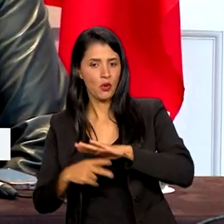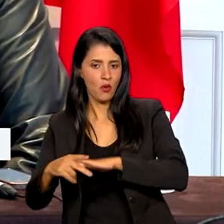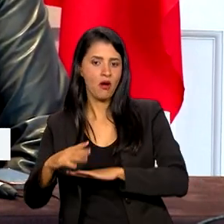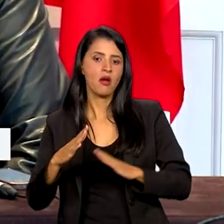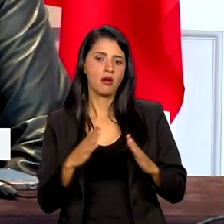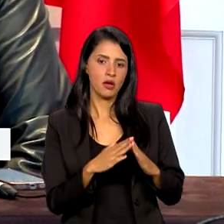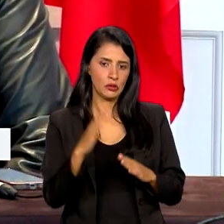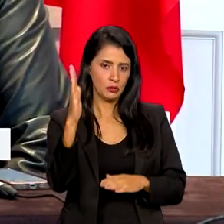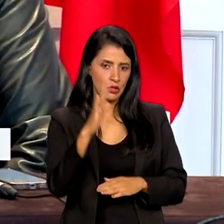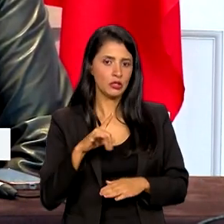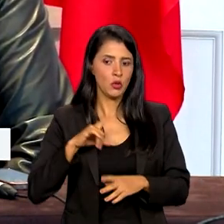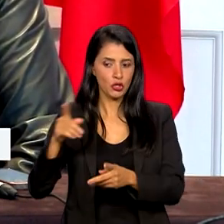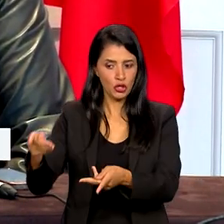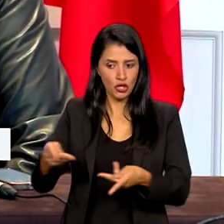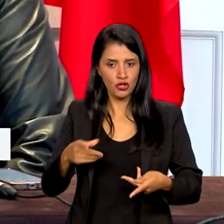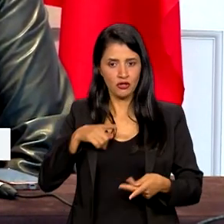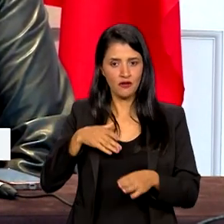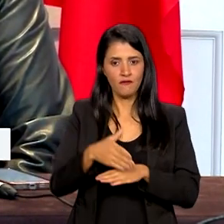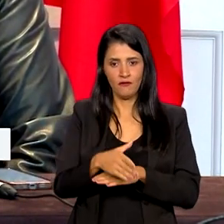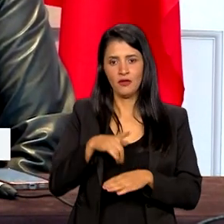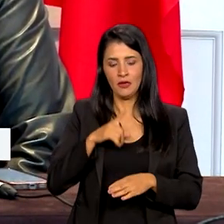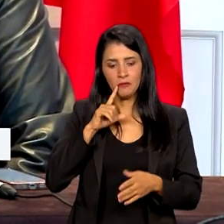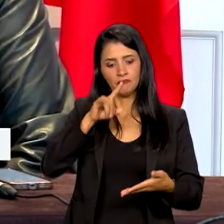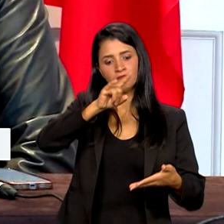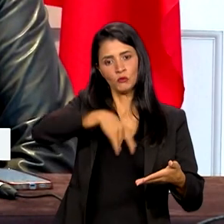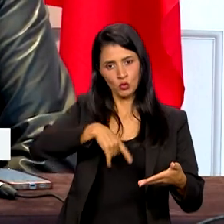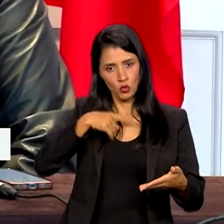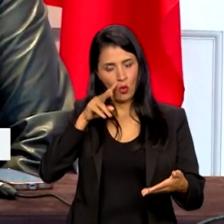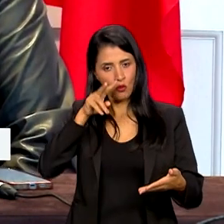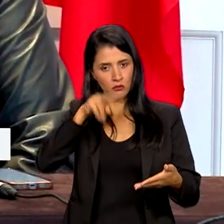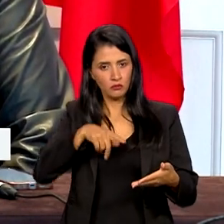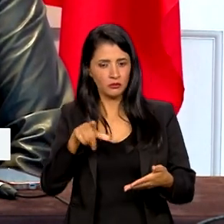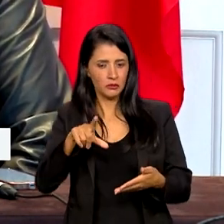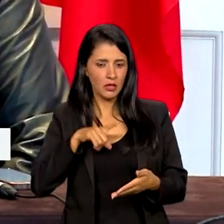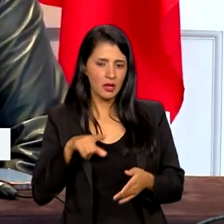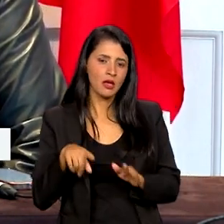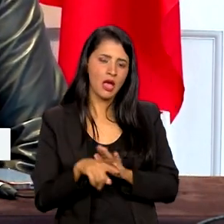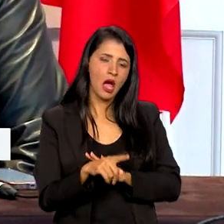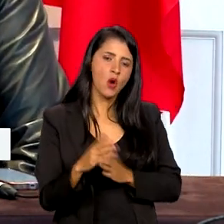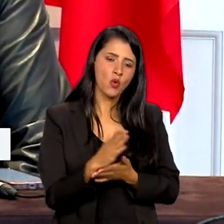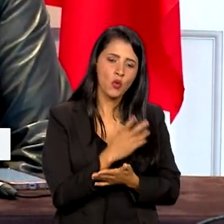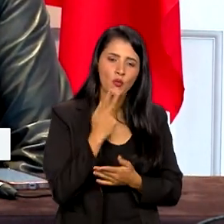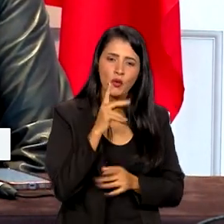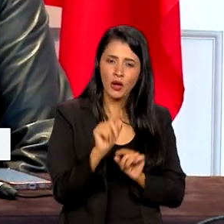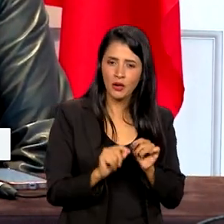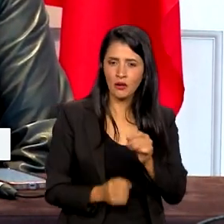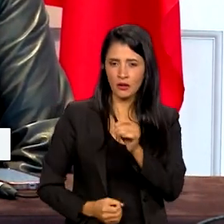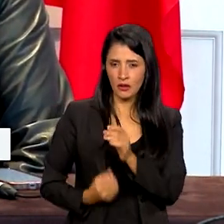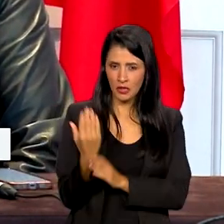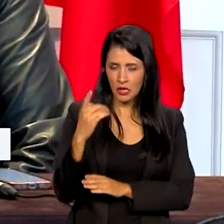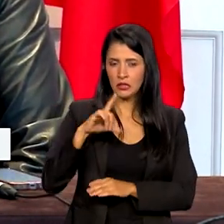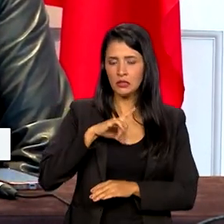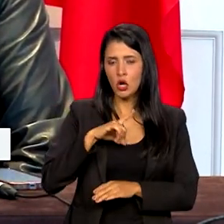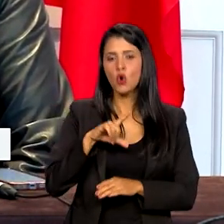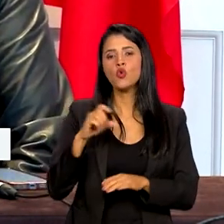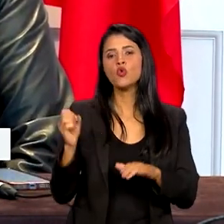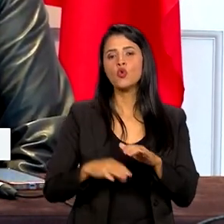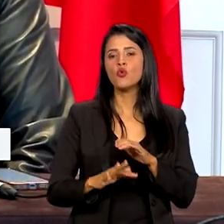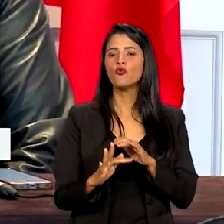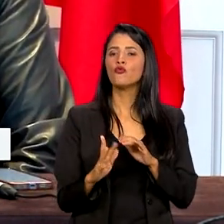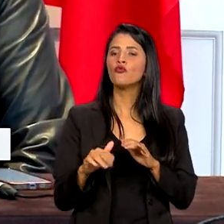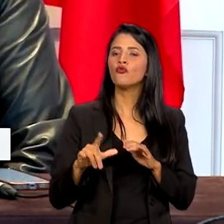gente teve acesso a esse documento e eles cobram uma série de medidas, entre elas a criação de um fundo